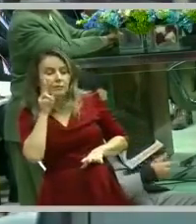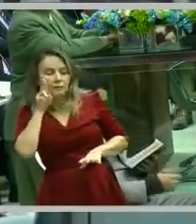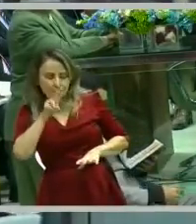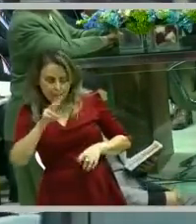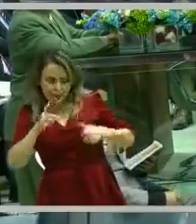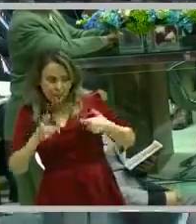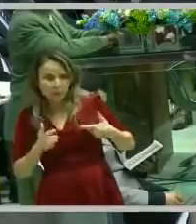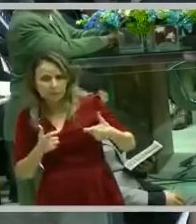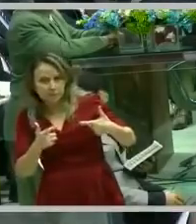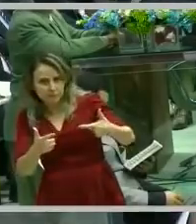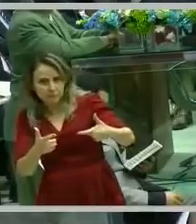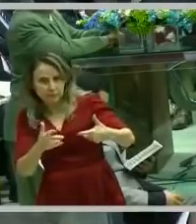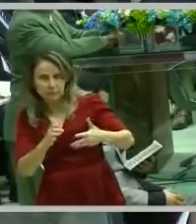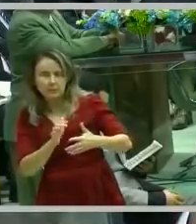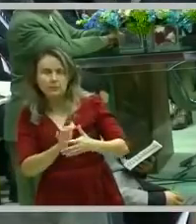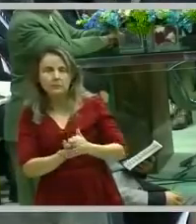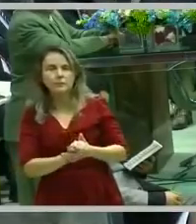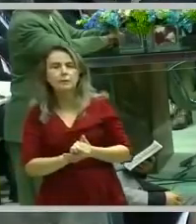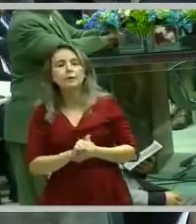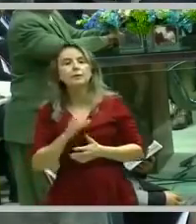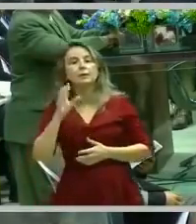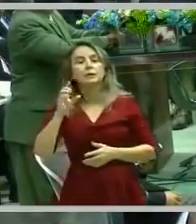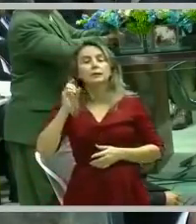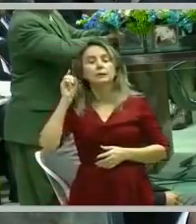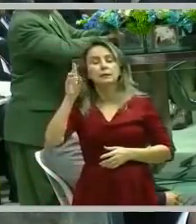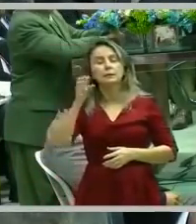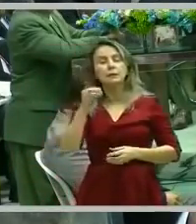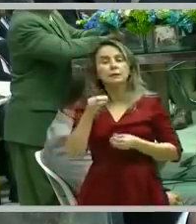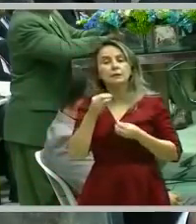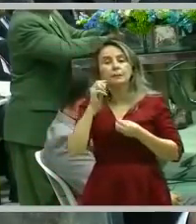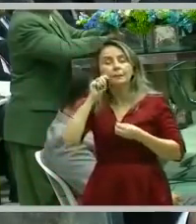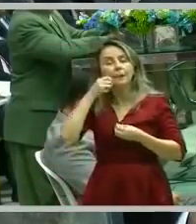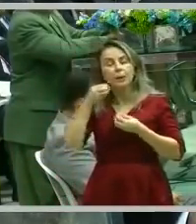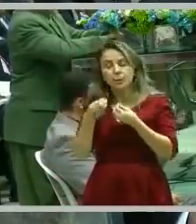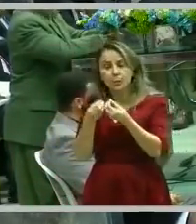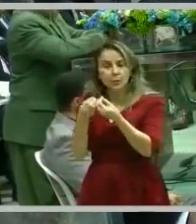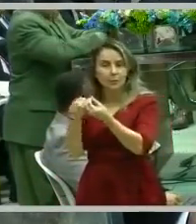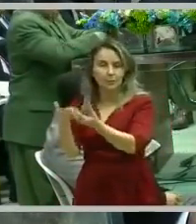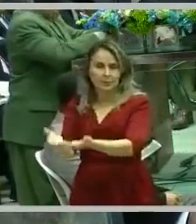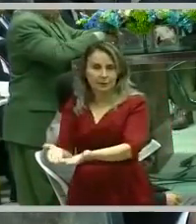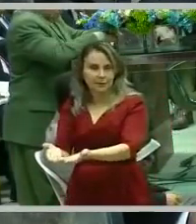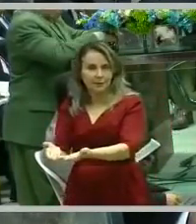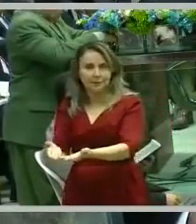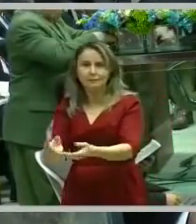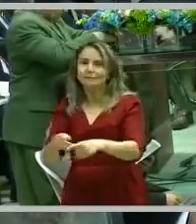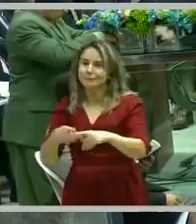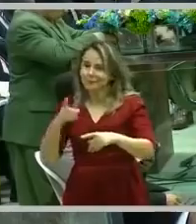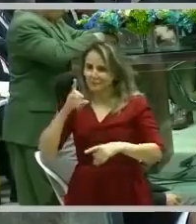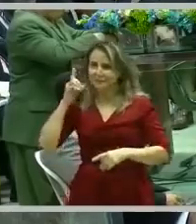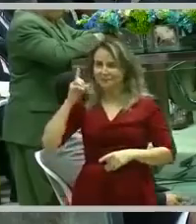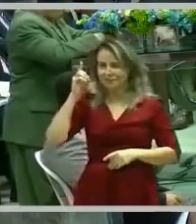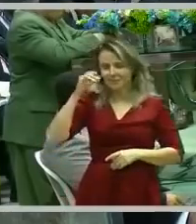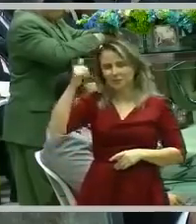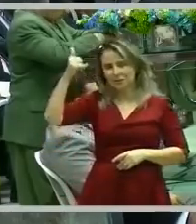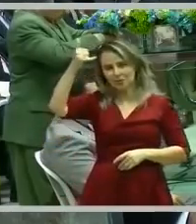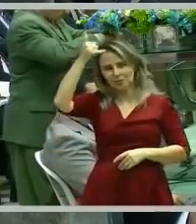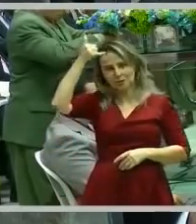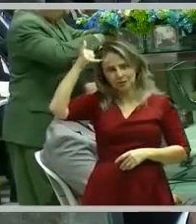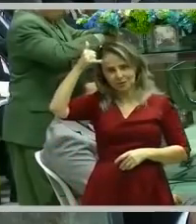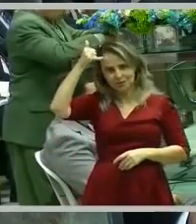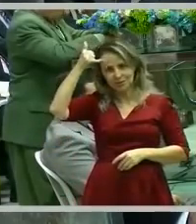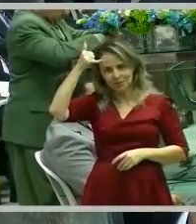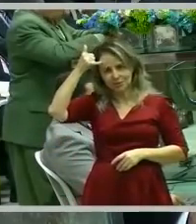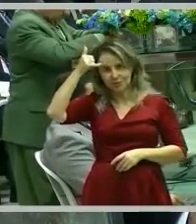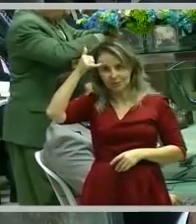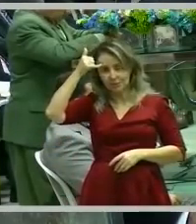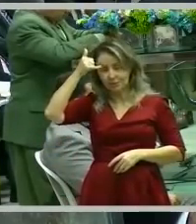a Deus. Davi foi levar o que para seus irmãos? Mas ele era ungido, é verdade, não é, irmão? A unção, ela tem os dois lados. Ela tem o